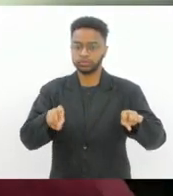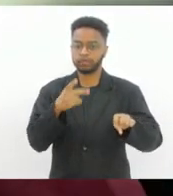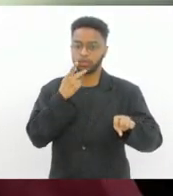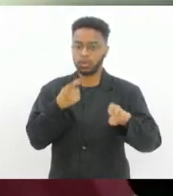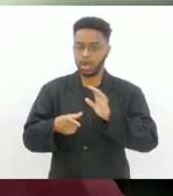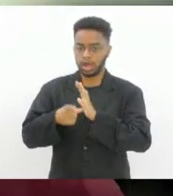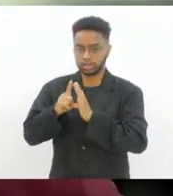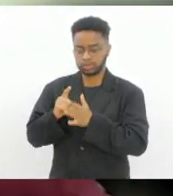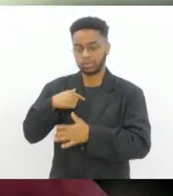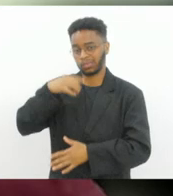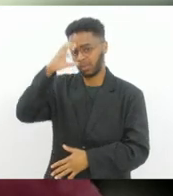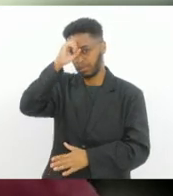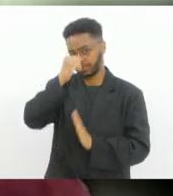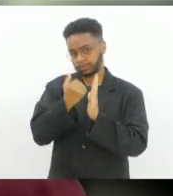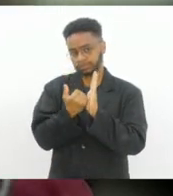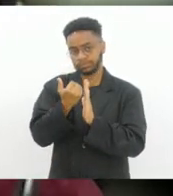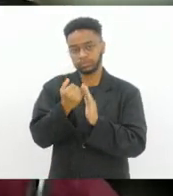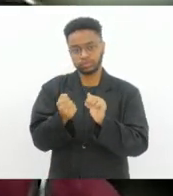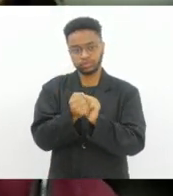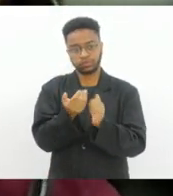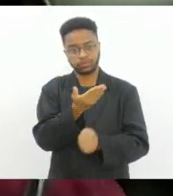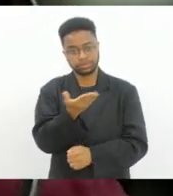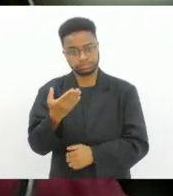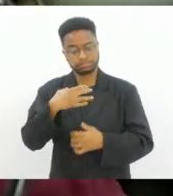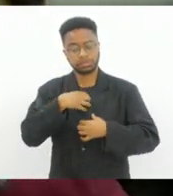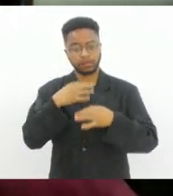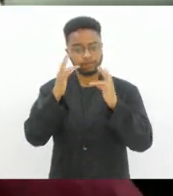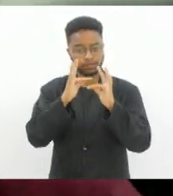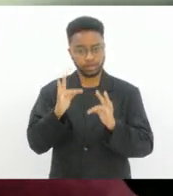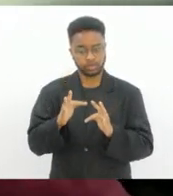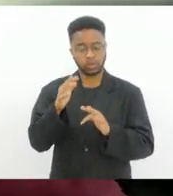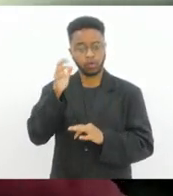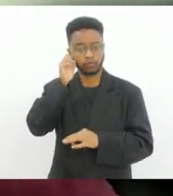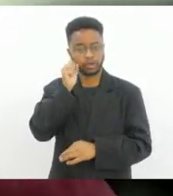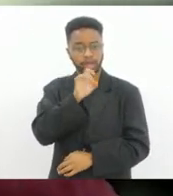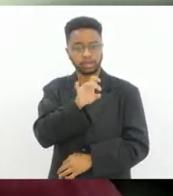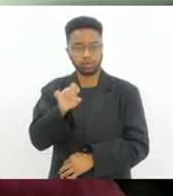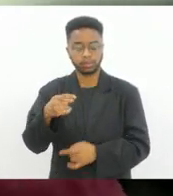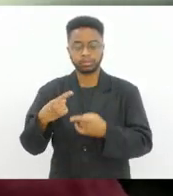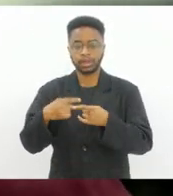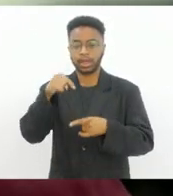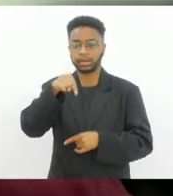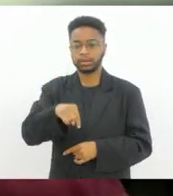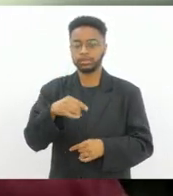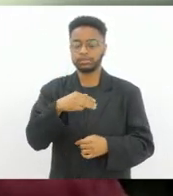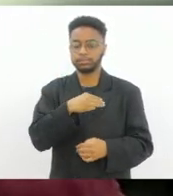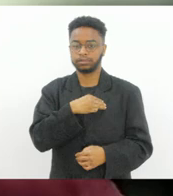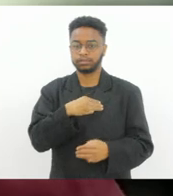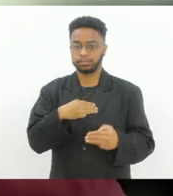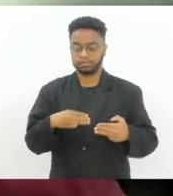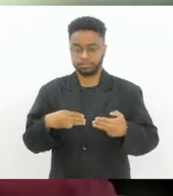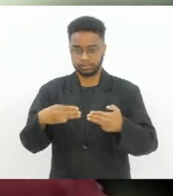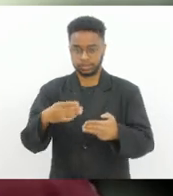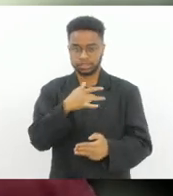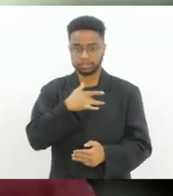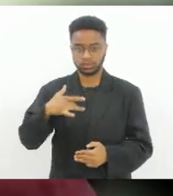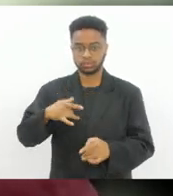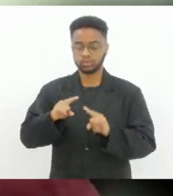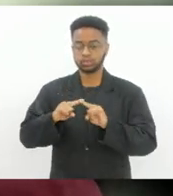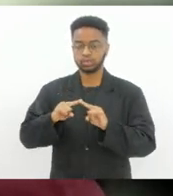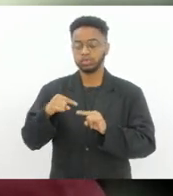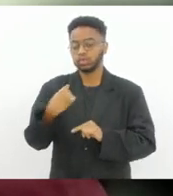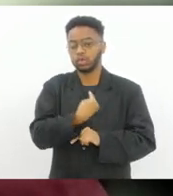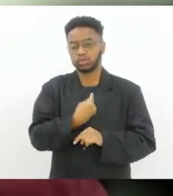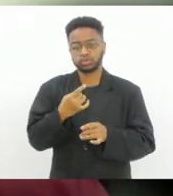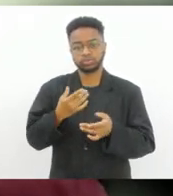antecederam, aprendi muito com vocês, eu fico muito feliz de ouvir. Aqui no Ministério da Saúde, a gente vem retomando o diálogo com